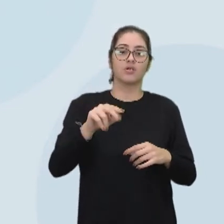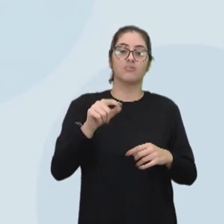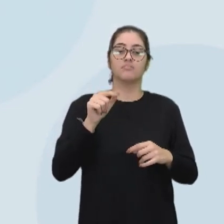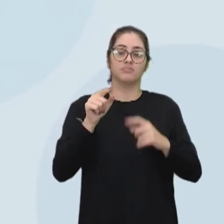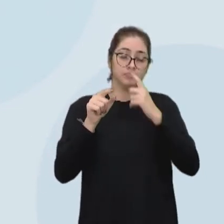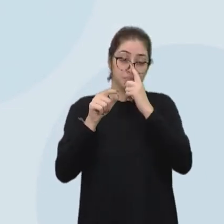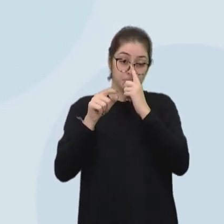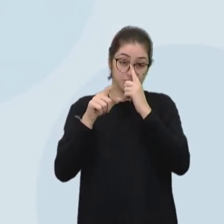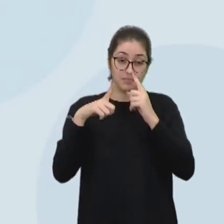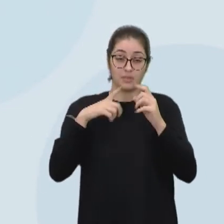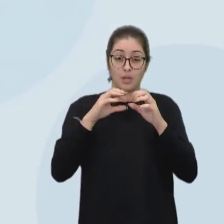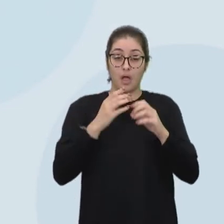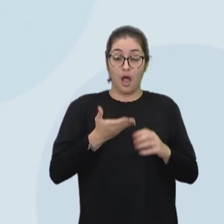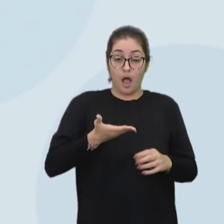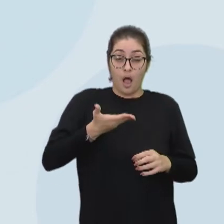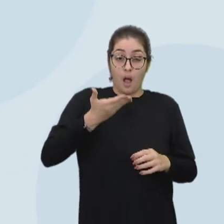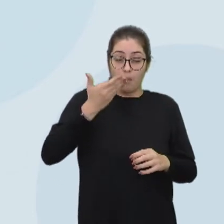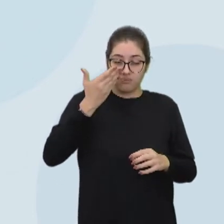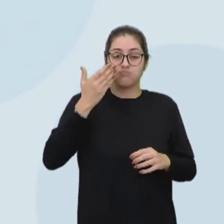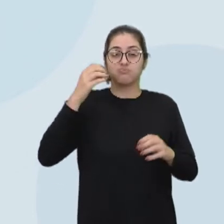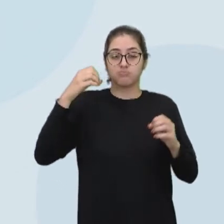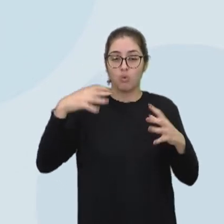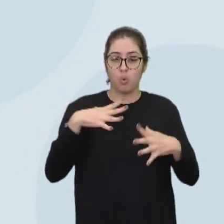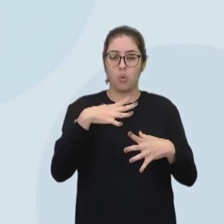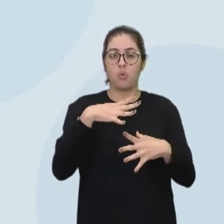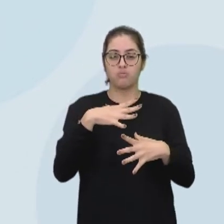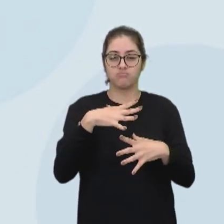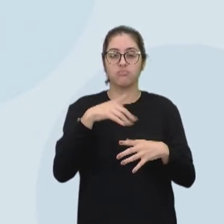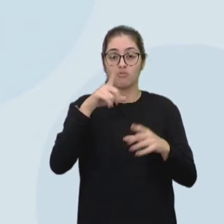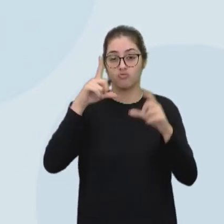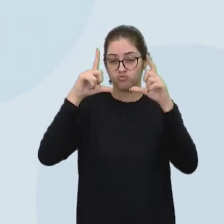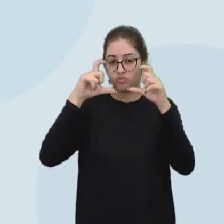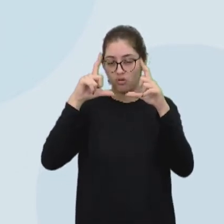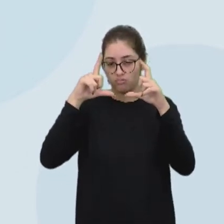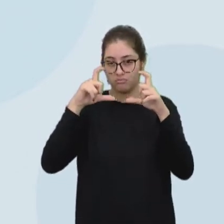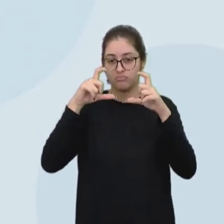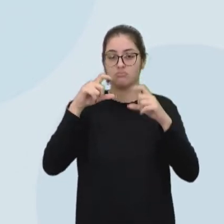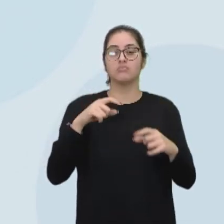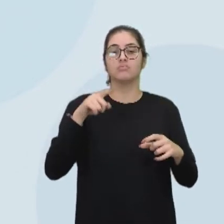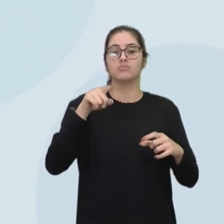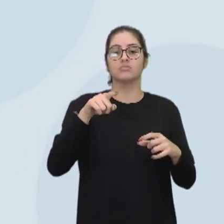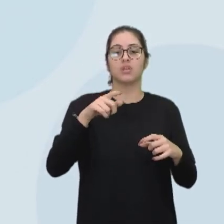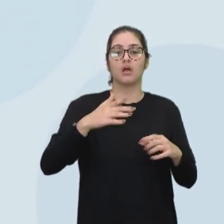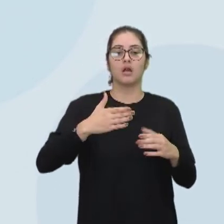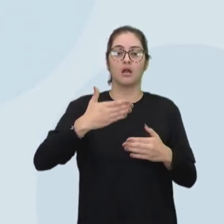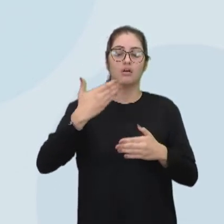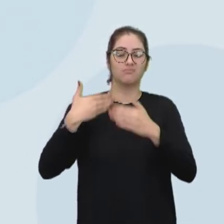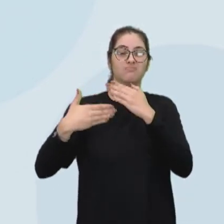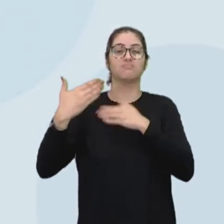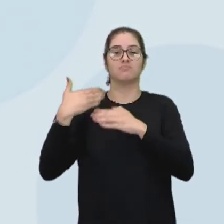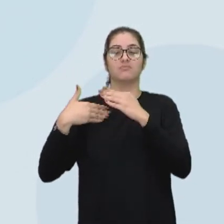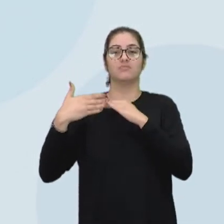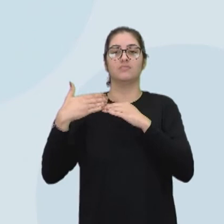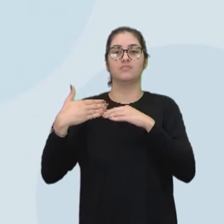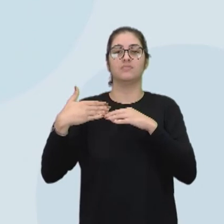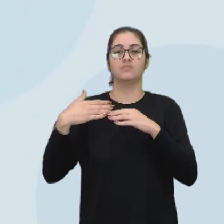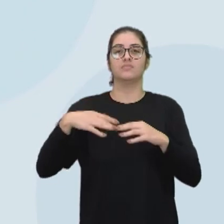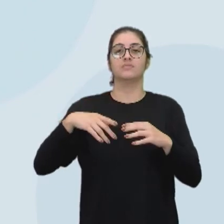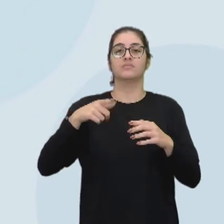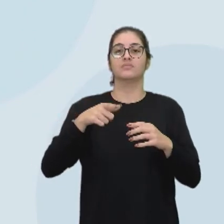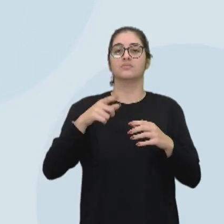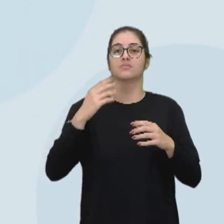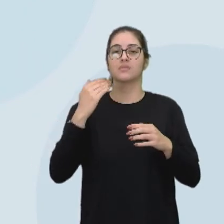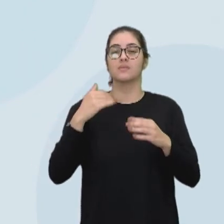grau de poluentes que está acontecendo aí. Então ela é uma foto tirada aí antes da instalação do equipamento de controle